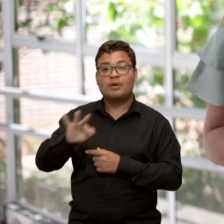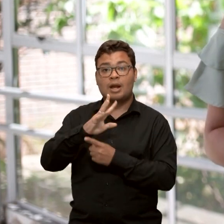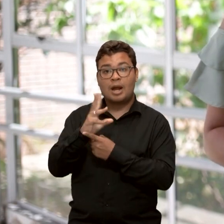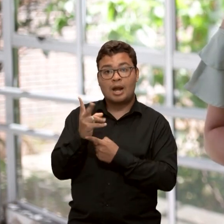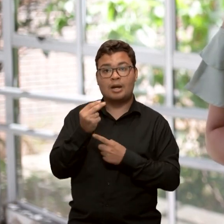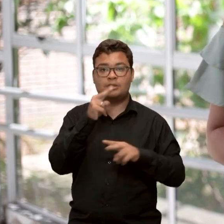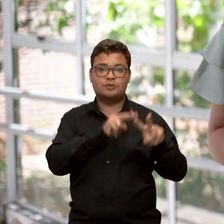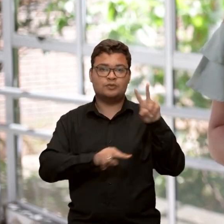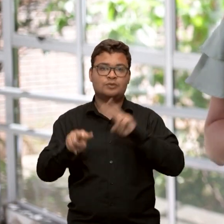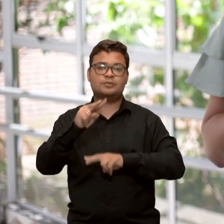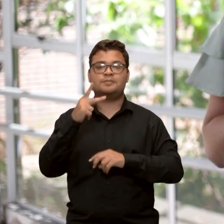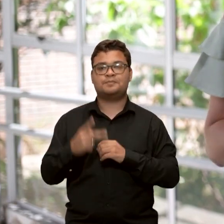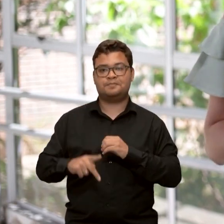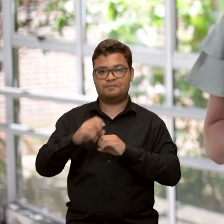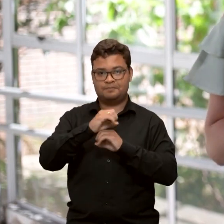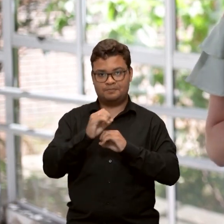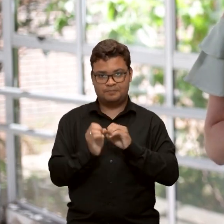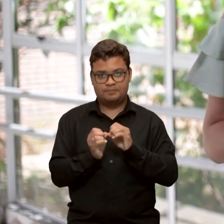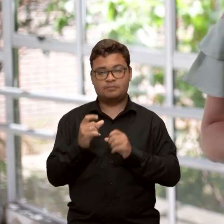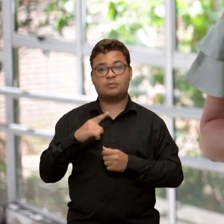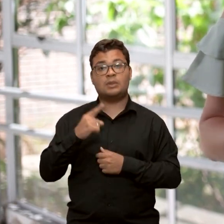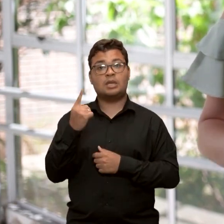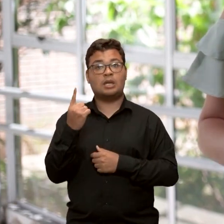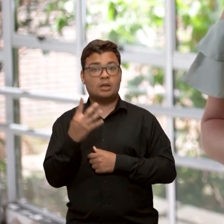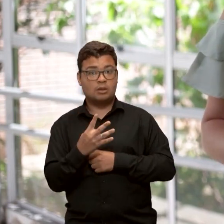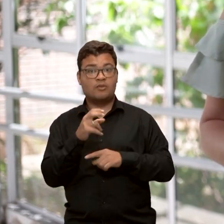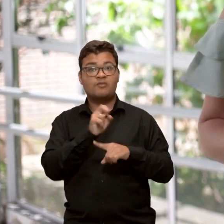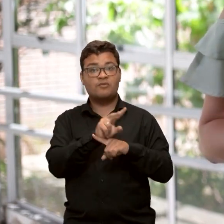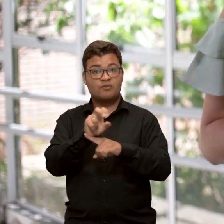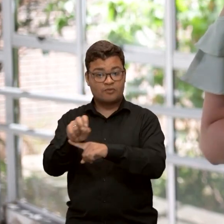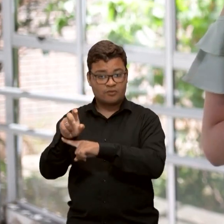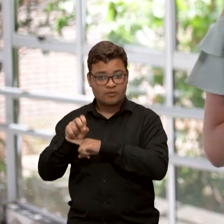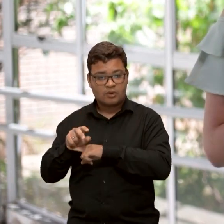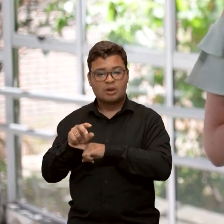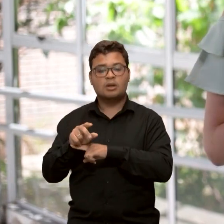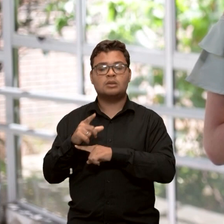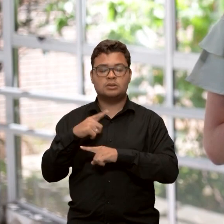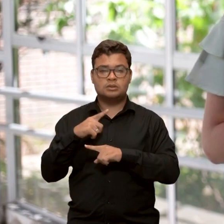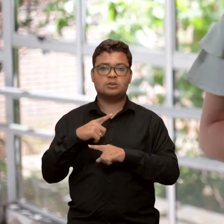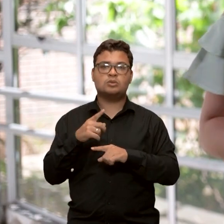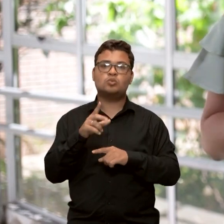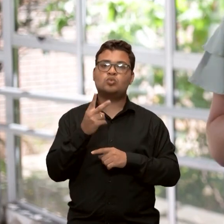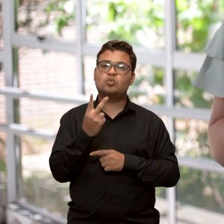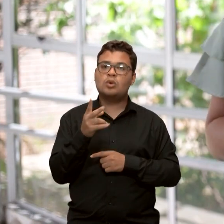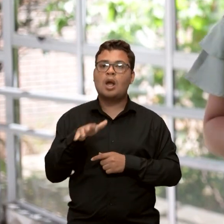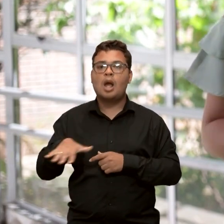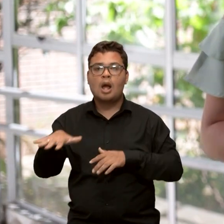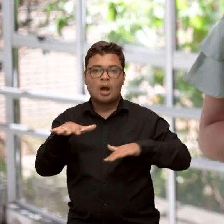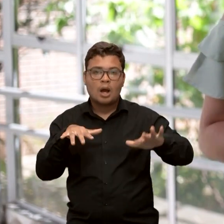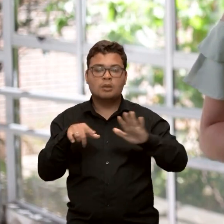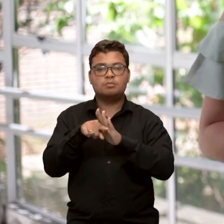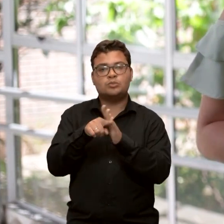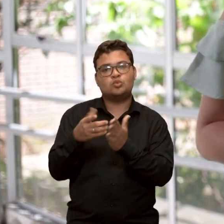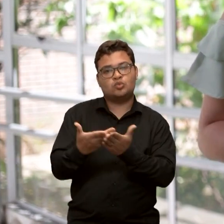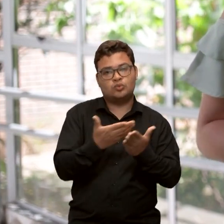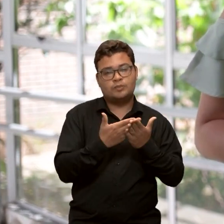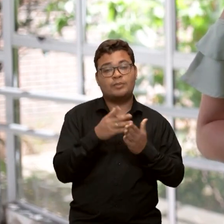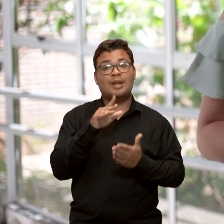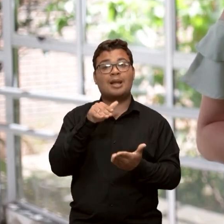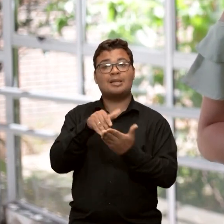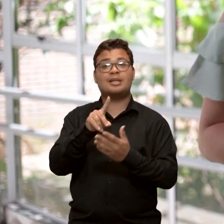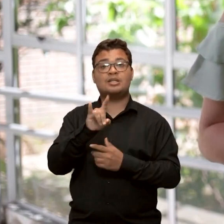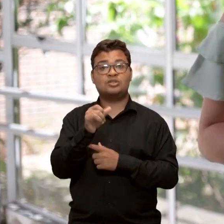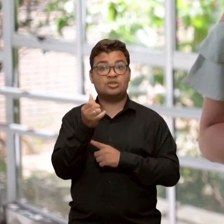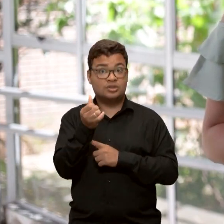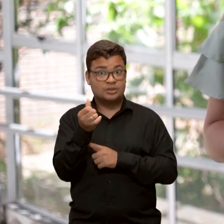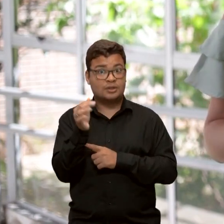cvbiotech2023.wixsite.com. E para encerrar, estão abertas as inscrições para mestrado no programa de pós-graduação em